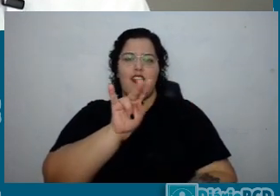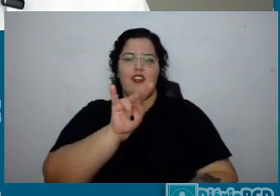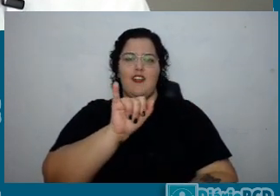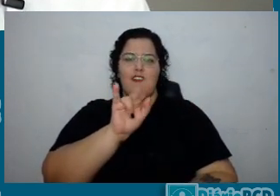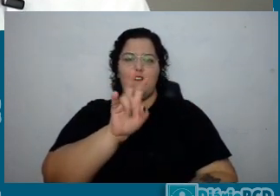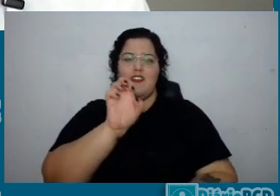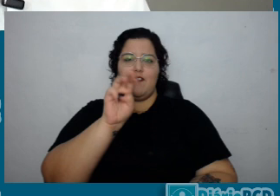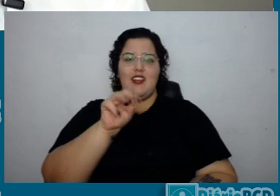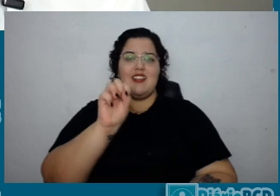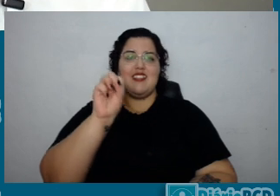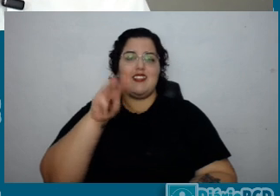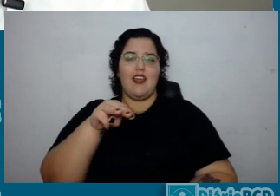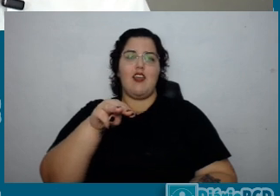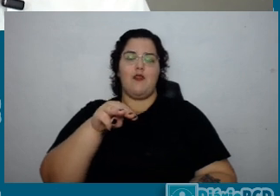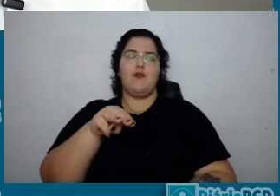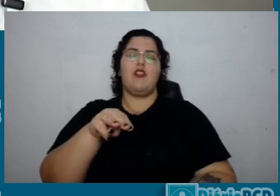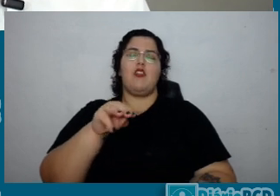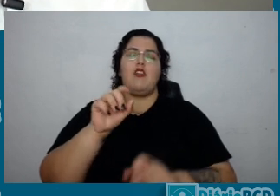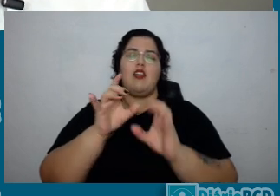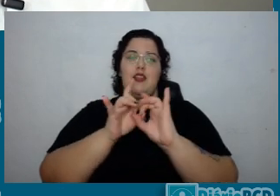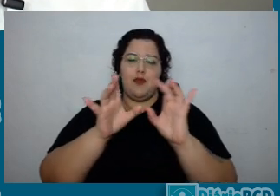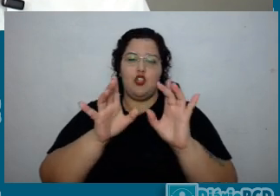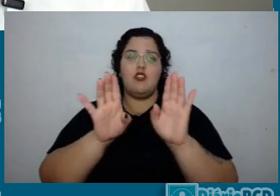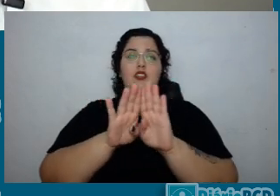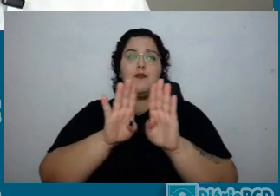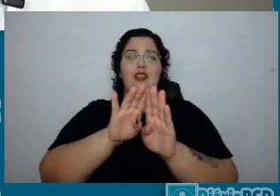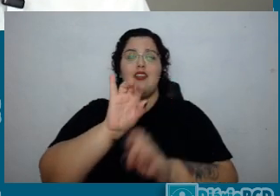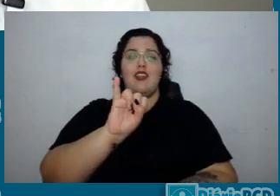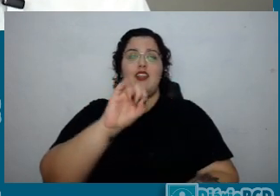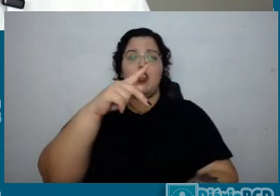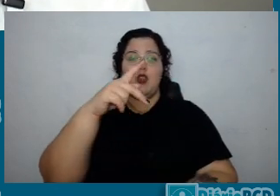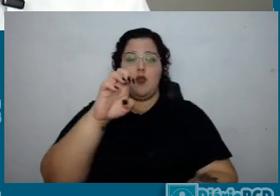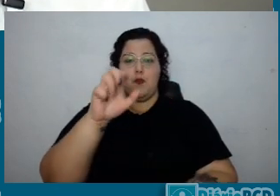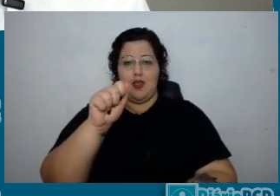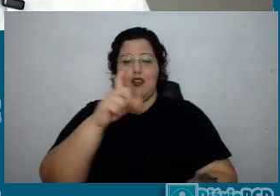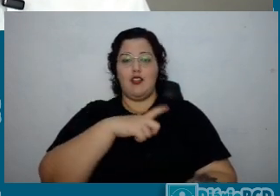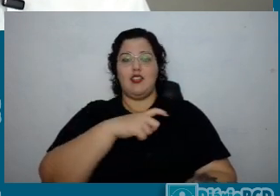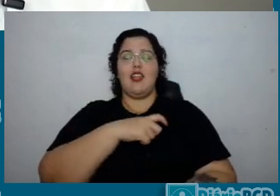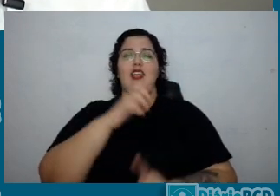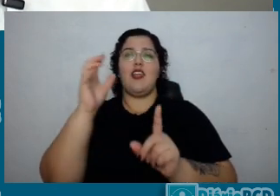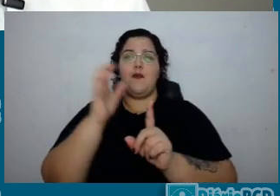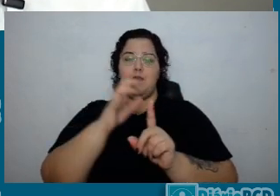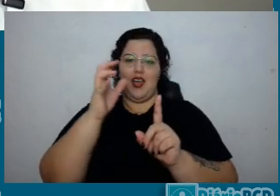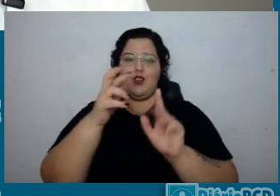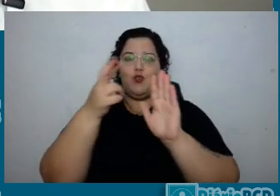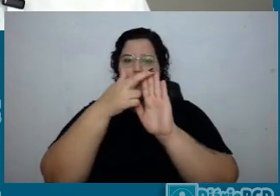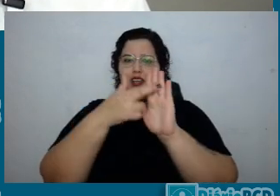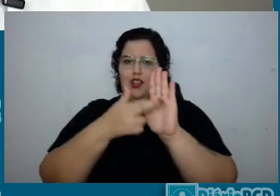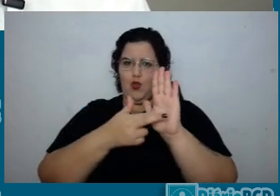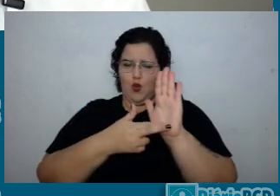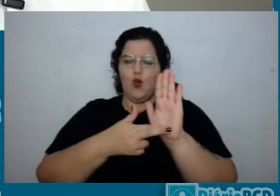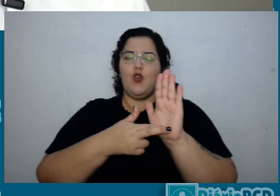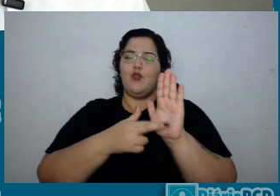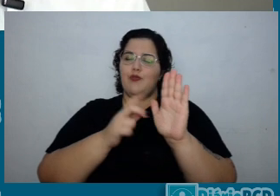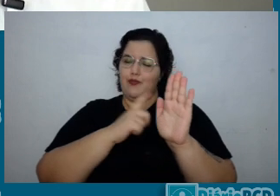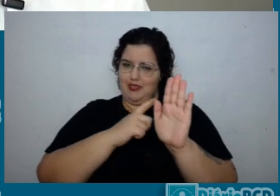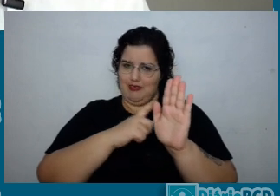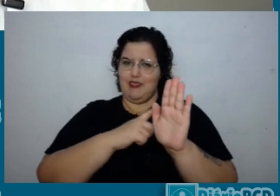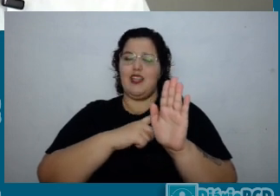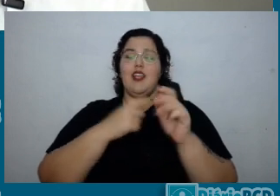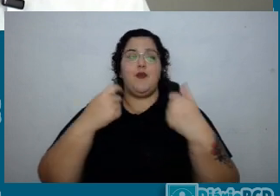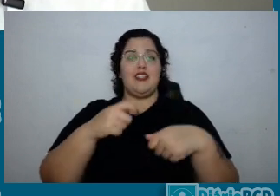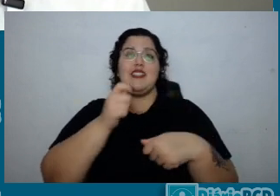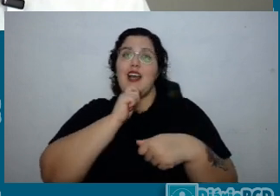essa agenda, junto com o IPEA, o estudo do impacto regulatório, né? Então, essa é uma política regulatória.